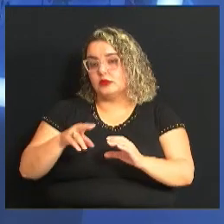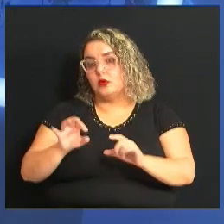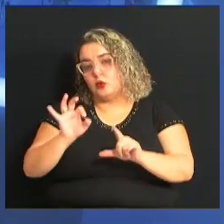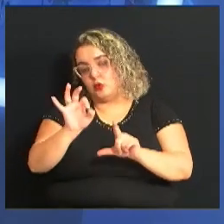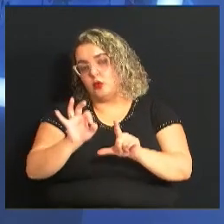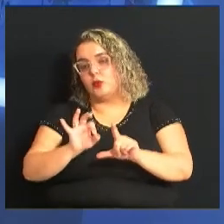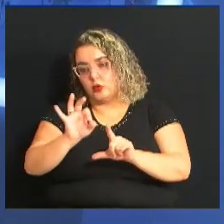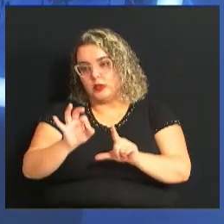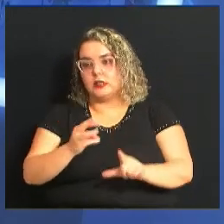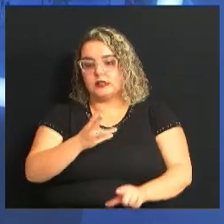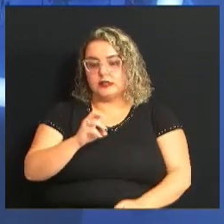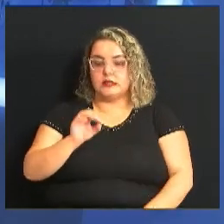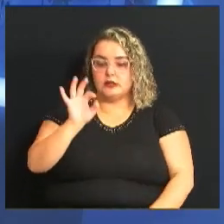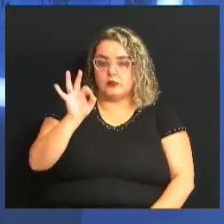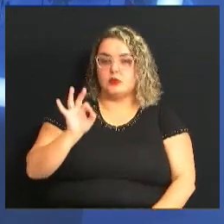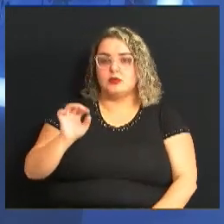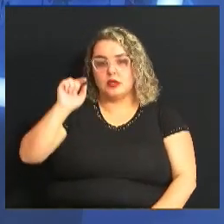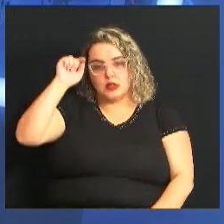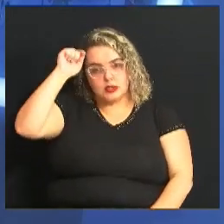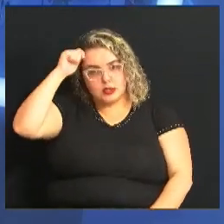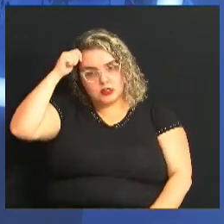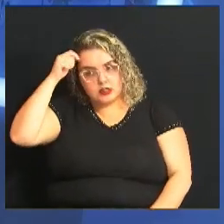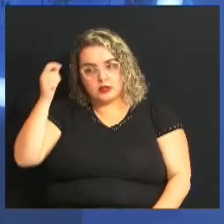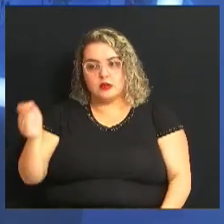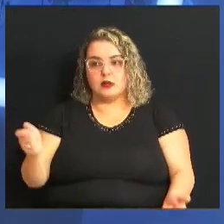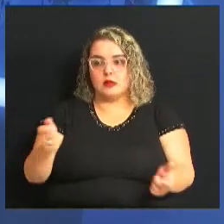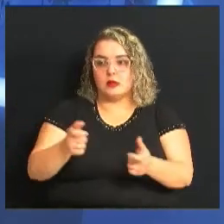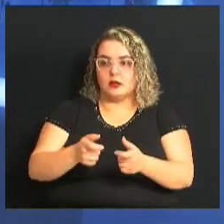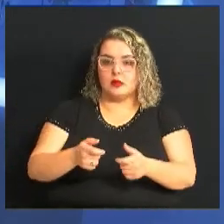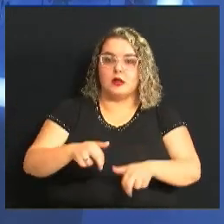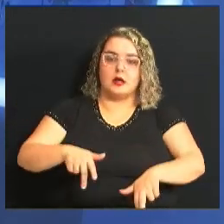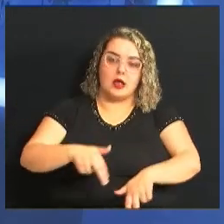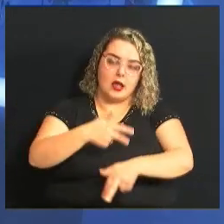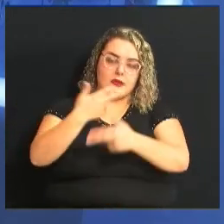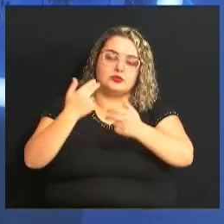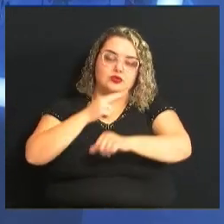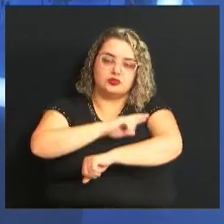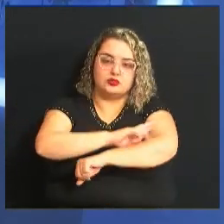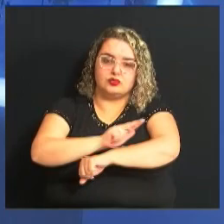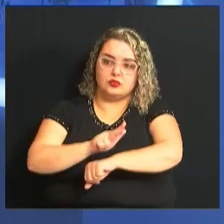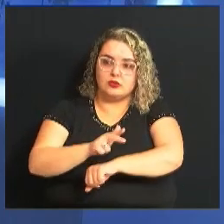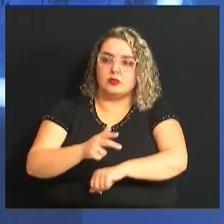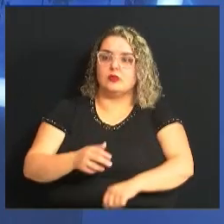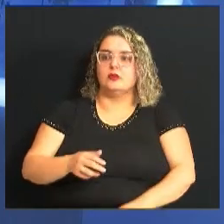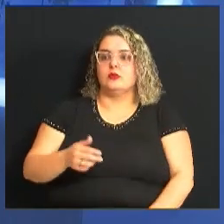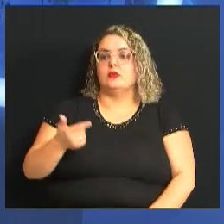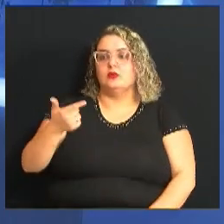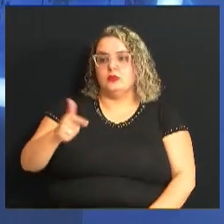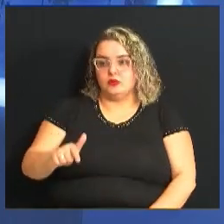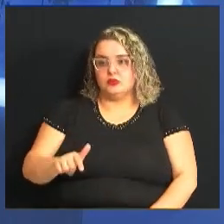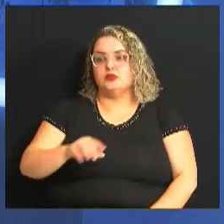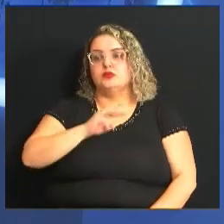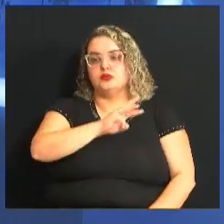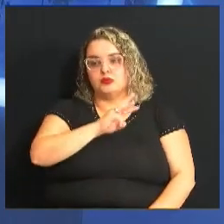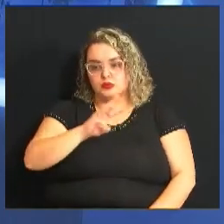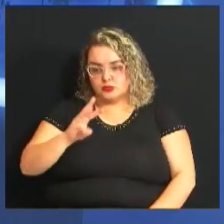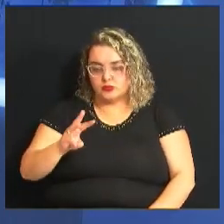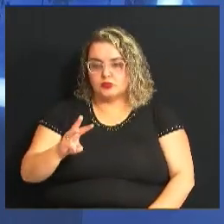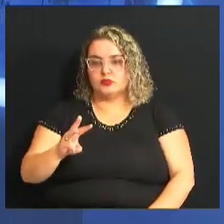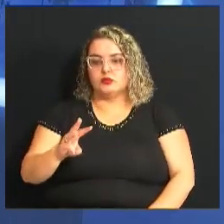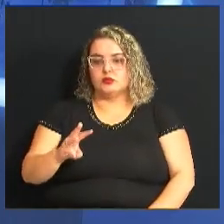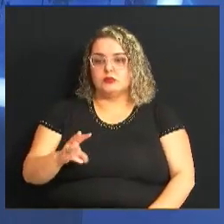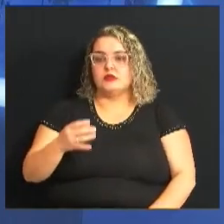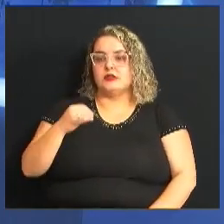sistema de cotas para negros ou minorias étnico-raciais. Eu vou repetir então o endereço da inscrição, já se